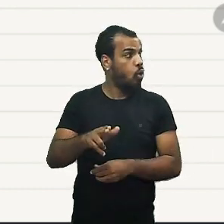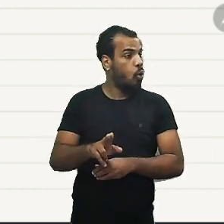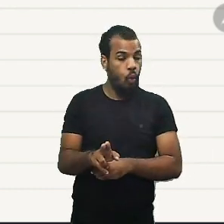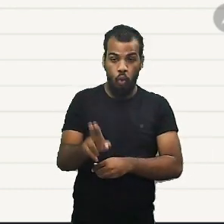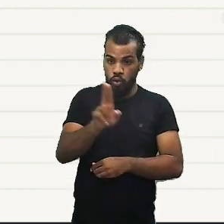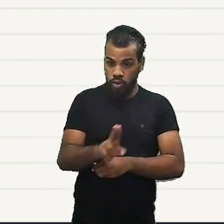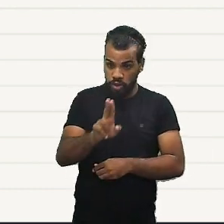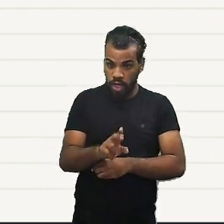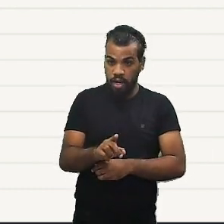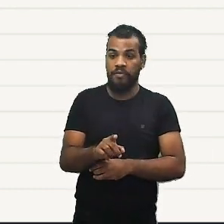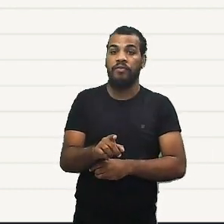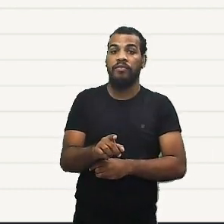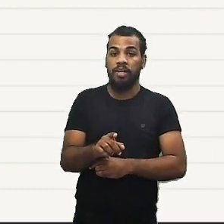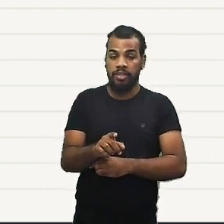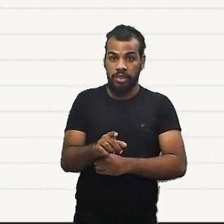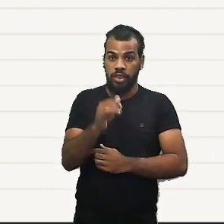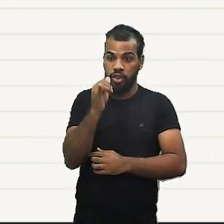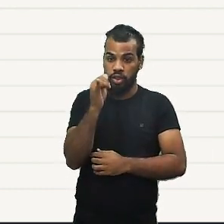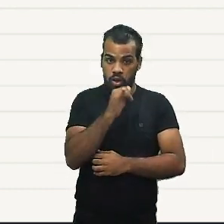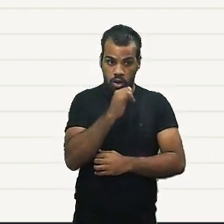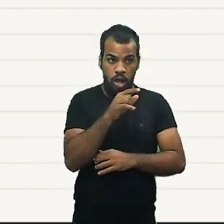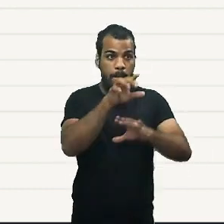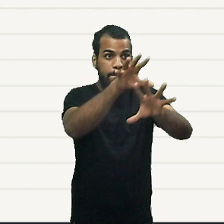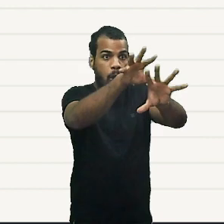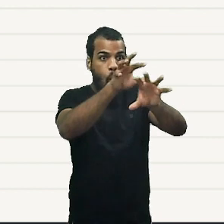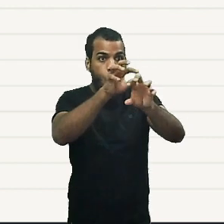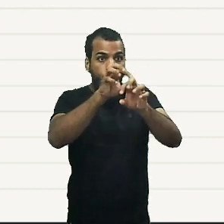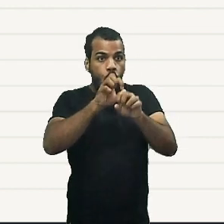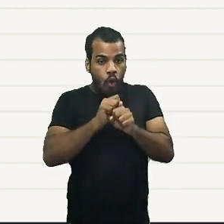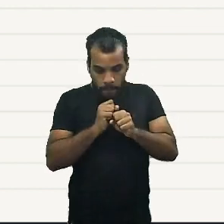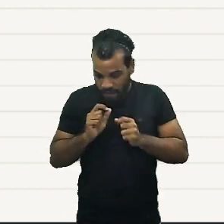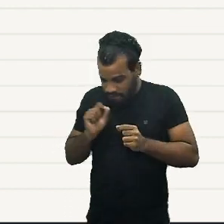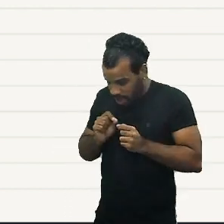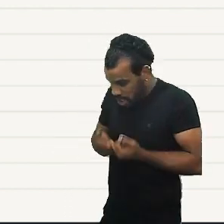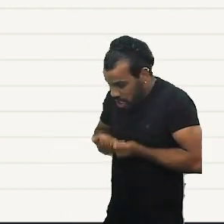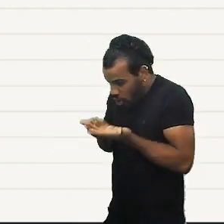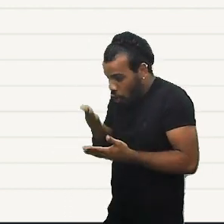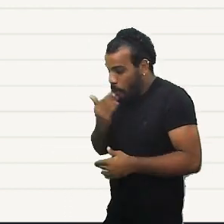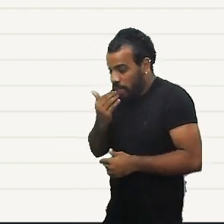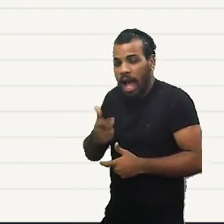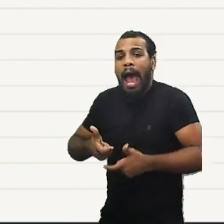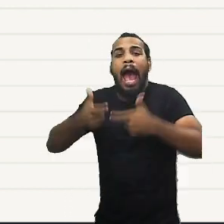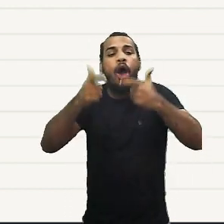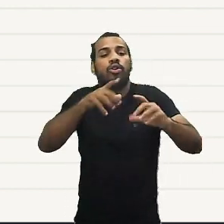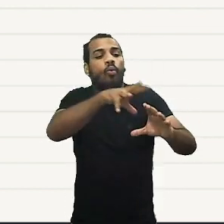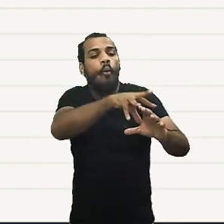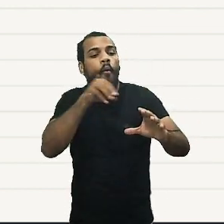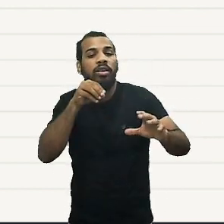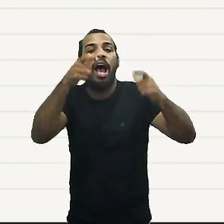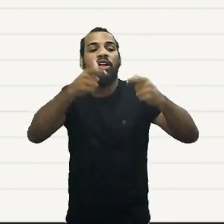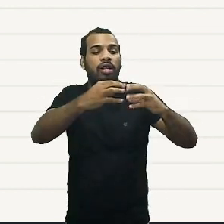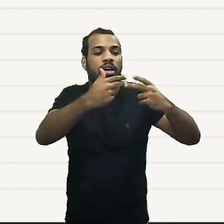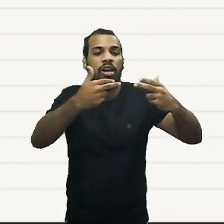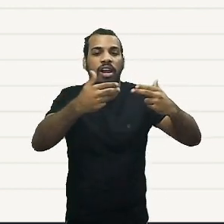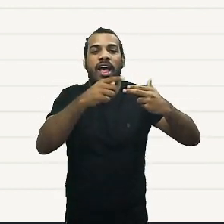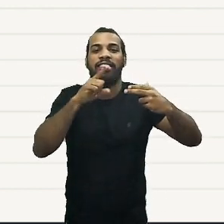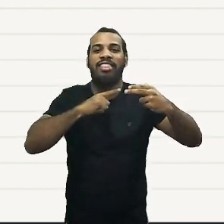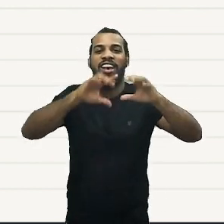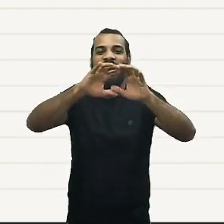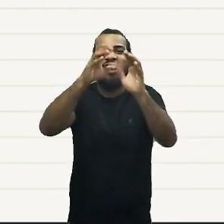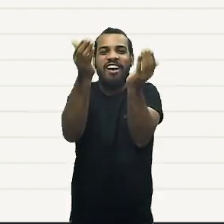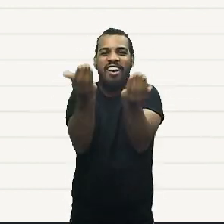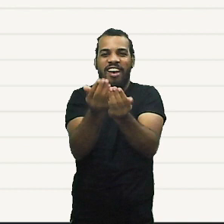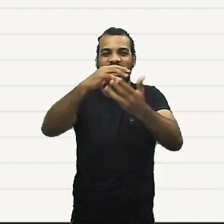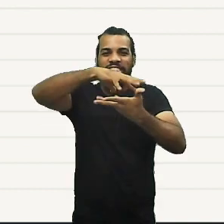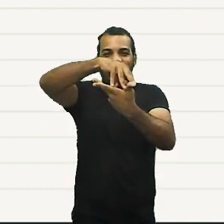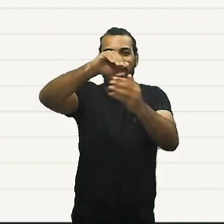você tirar energia e conseguir produzir comida, essas substâncias químicas estavam na crosta